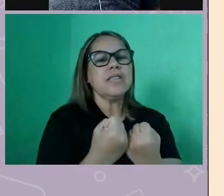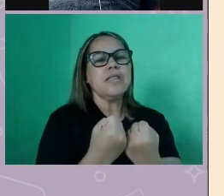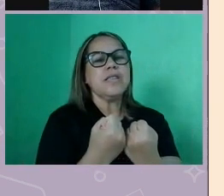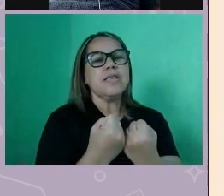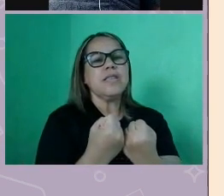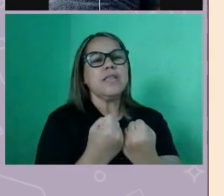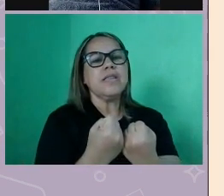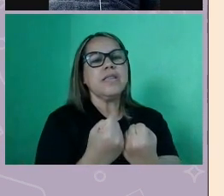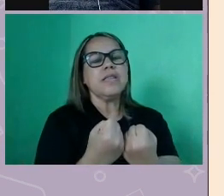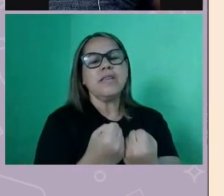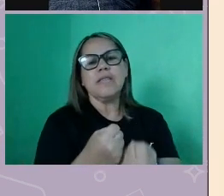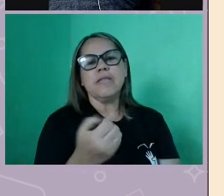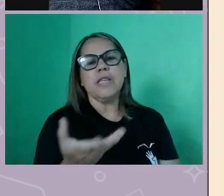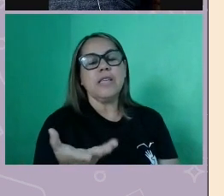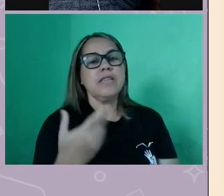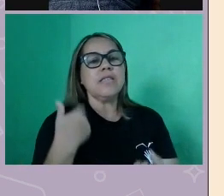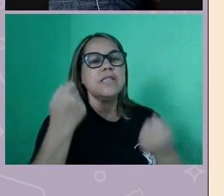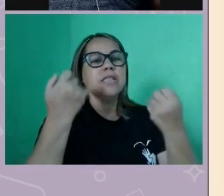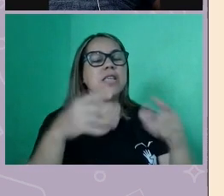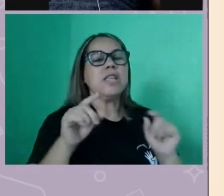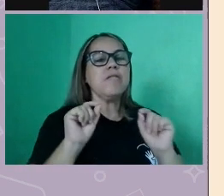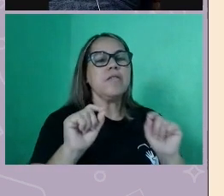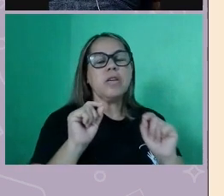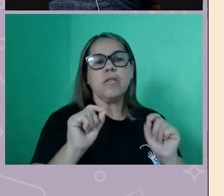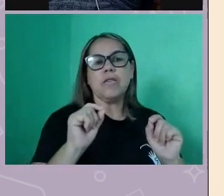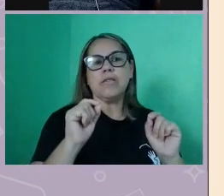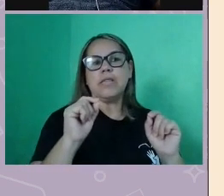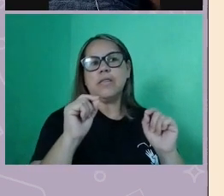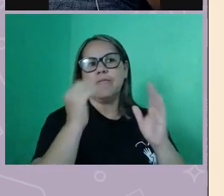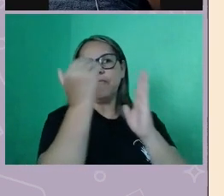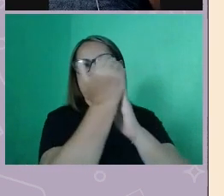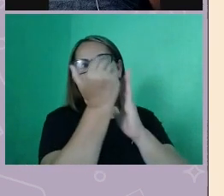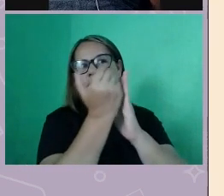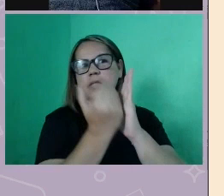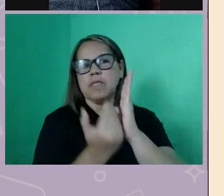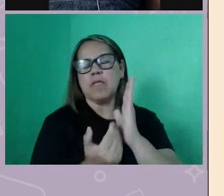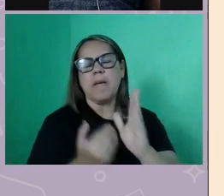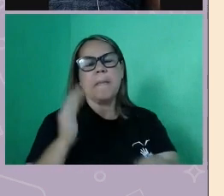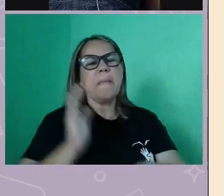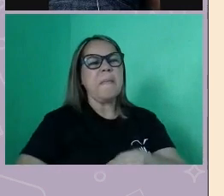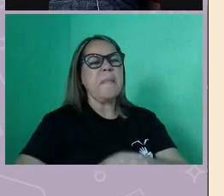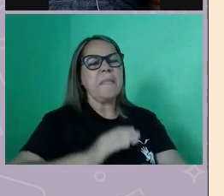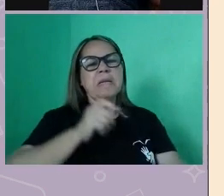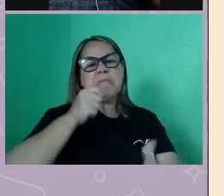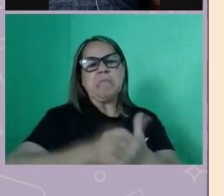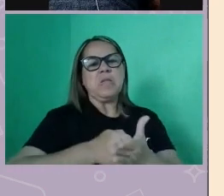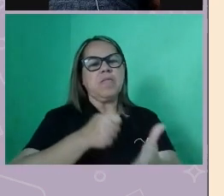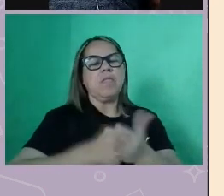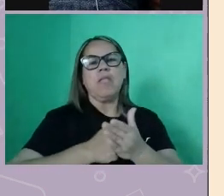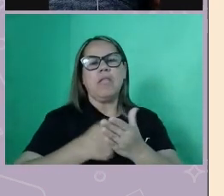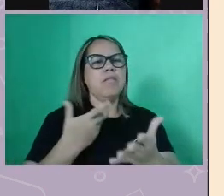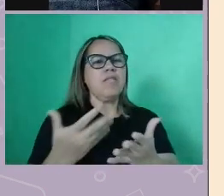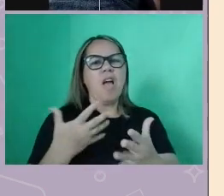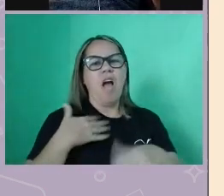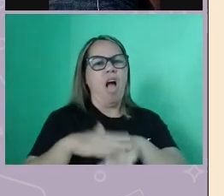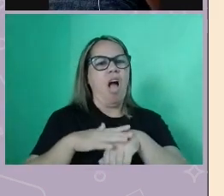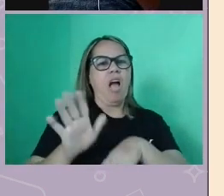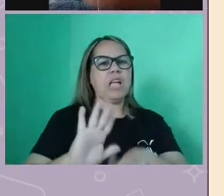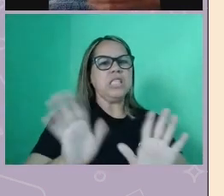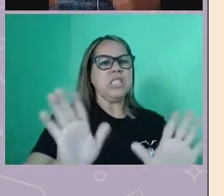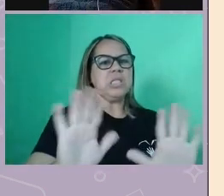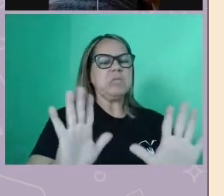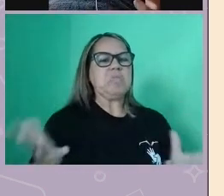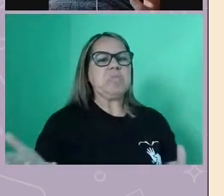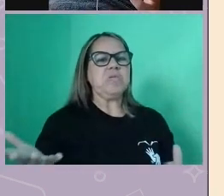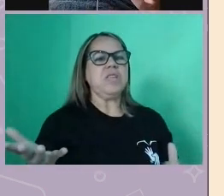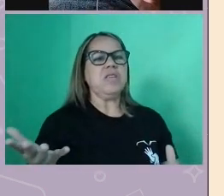isso quer dizer o que? que as camadas sociais são mais rígidas elas não dialogam muito entre si até pode